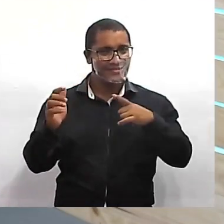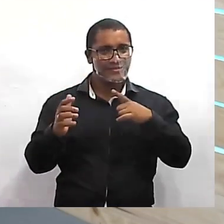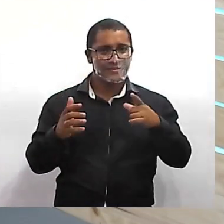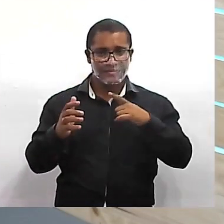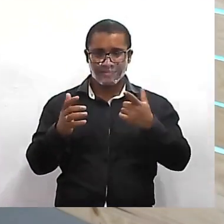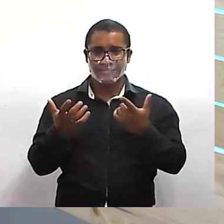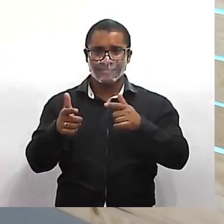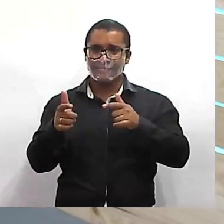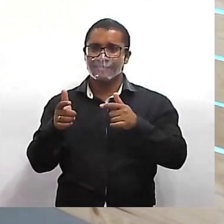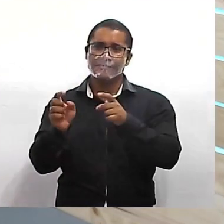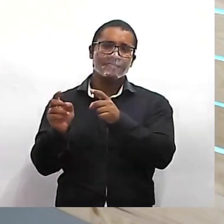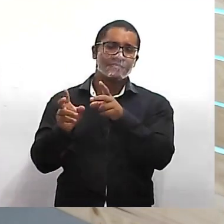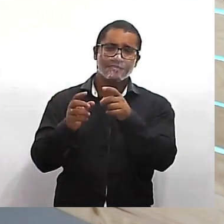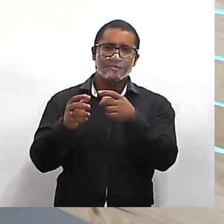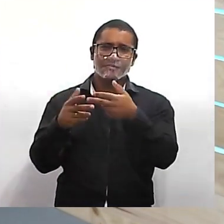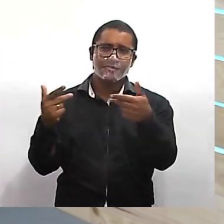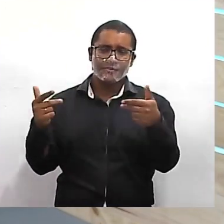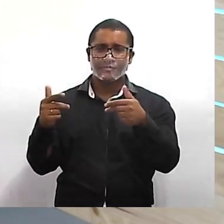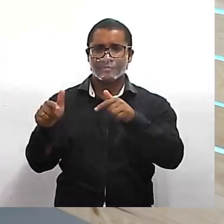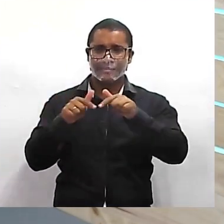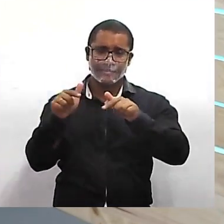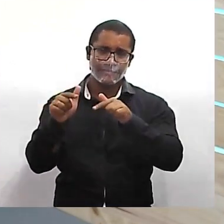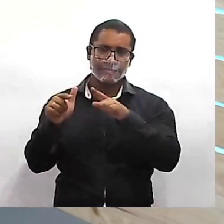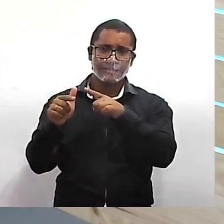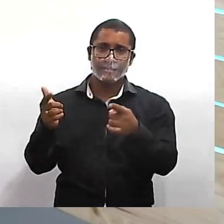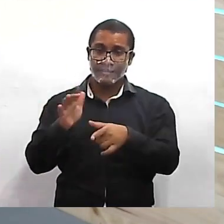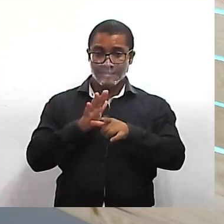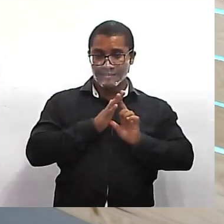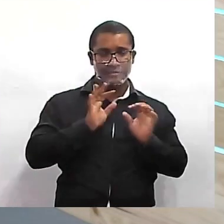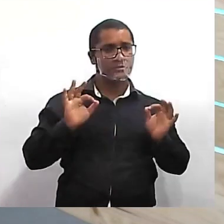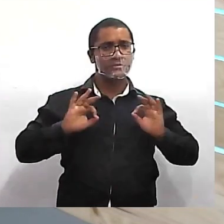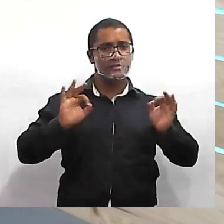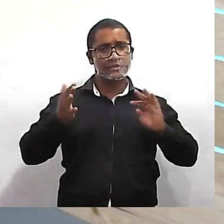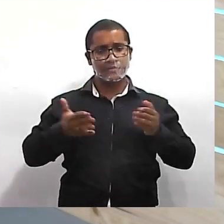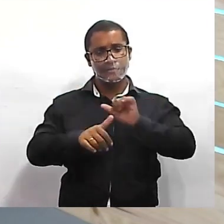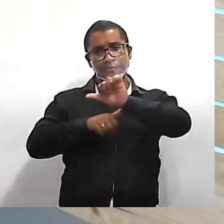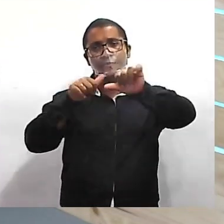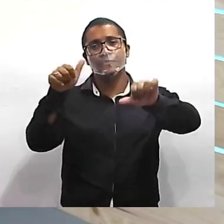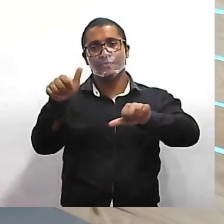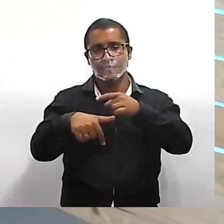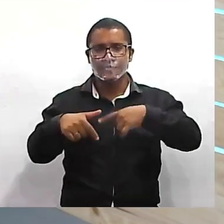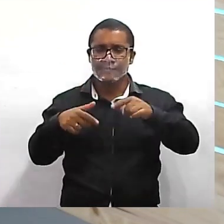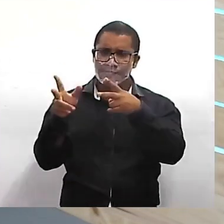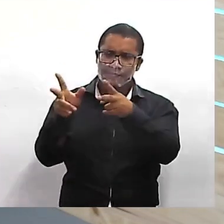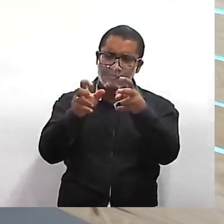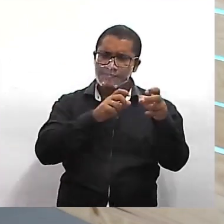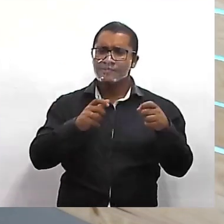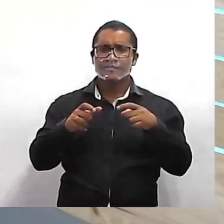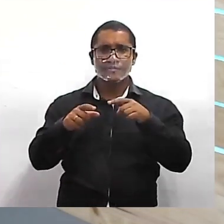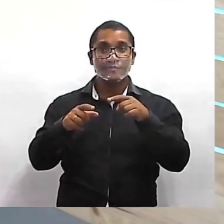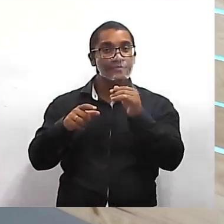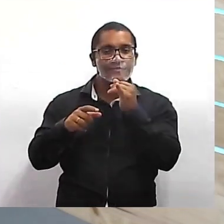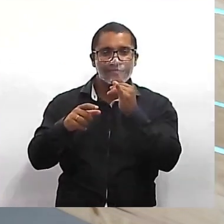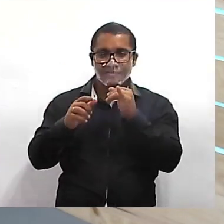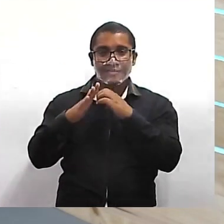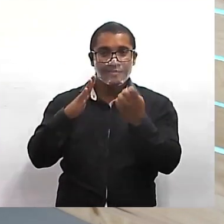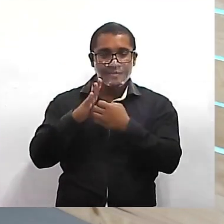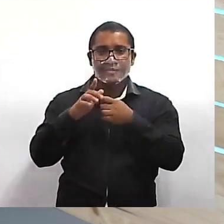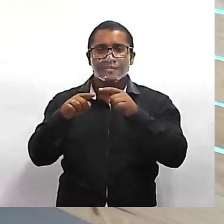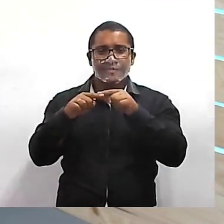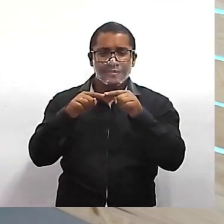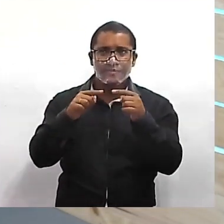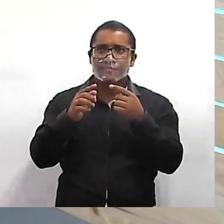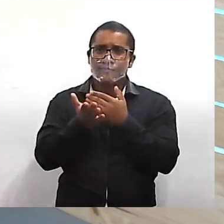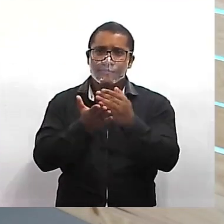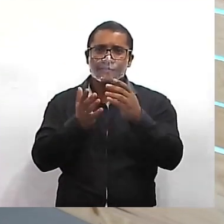de negócio que até então não tinham, né? Então a gente vê que várias empresas de bairros, por exemplo, começaram a